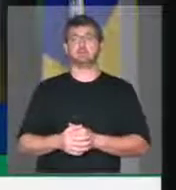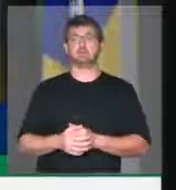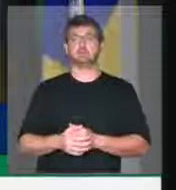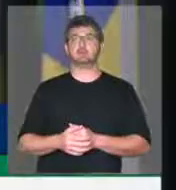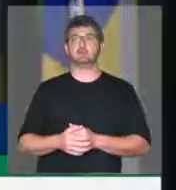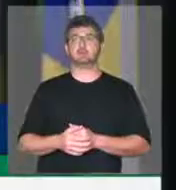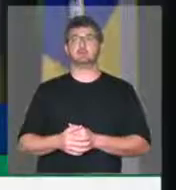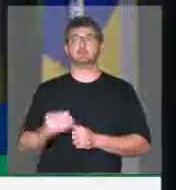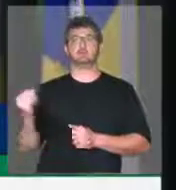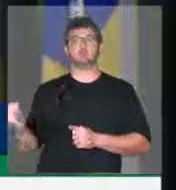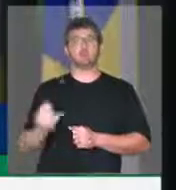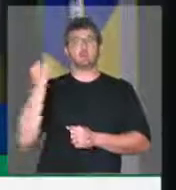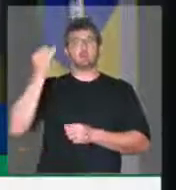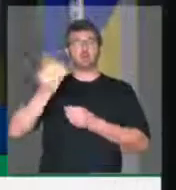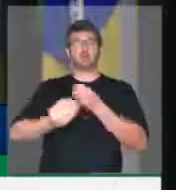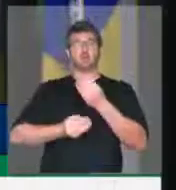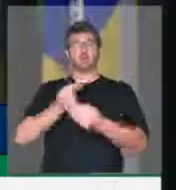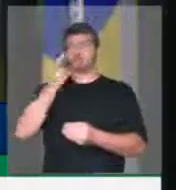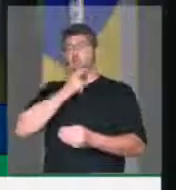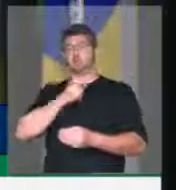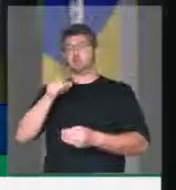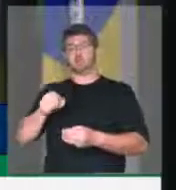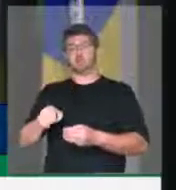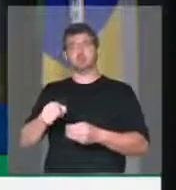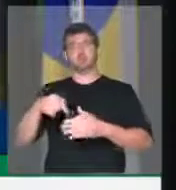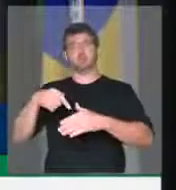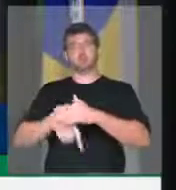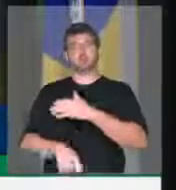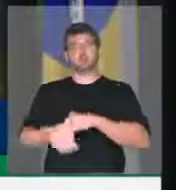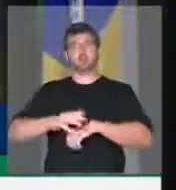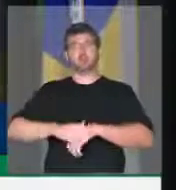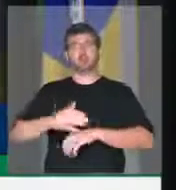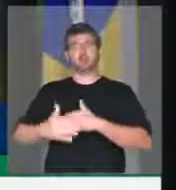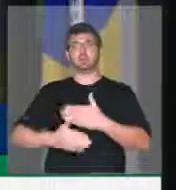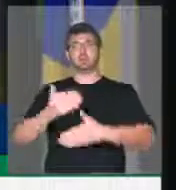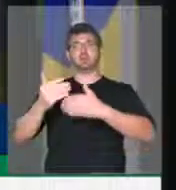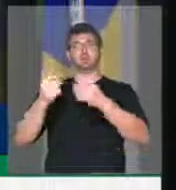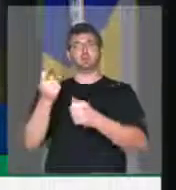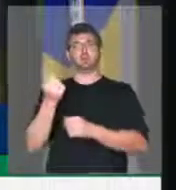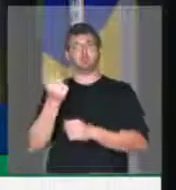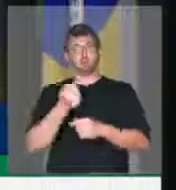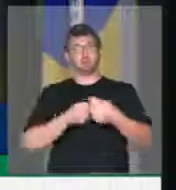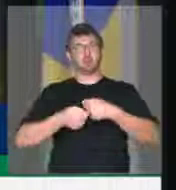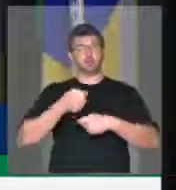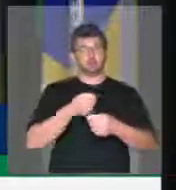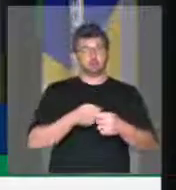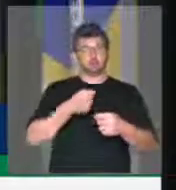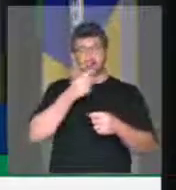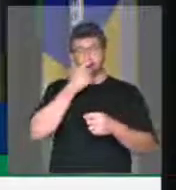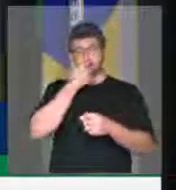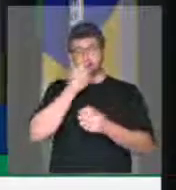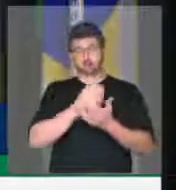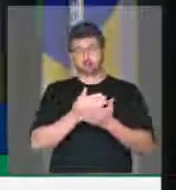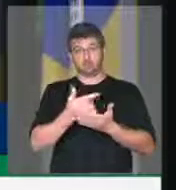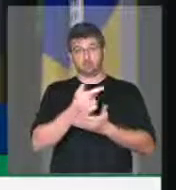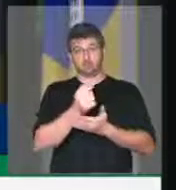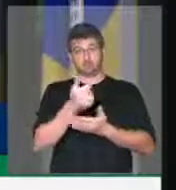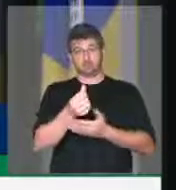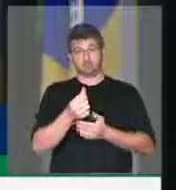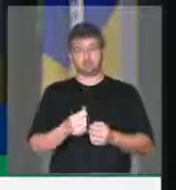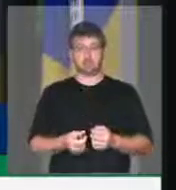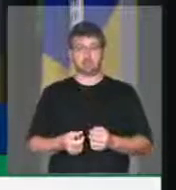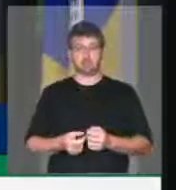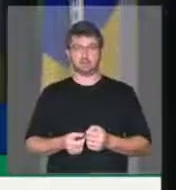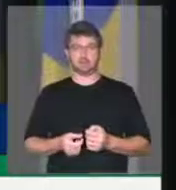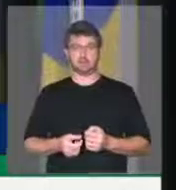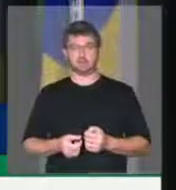condições indispensáveis para que ele aprofunde o processo fiscal iniciado em 2016.